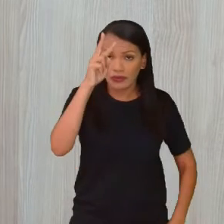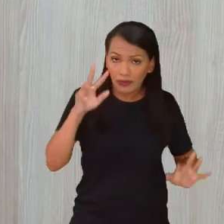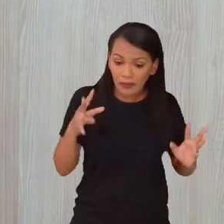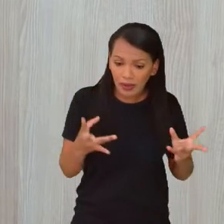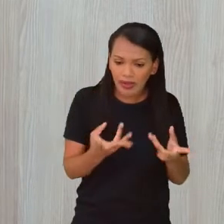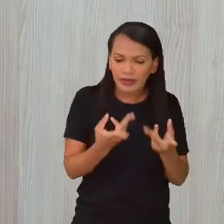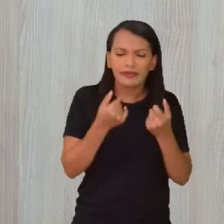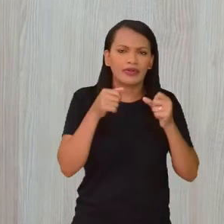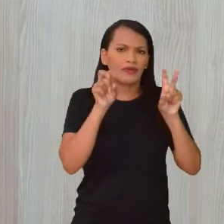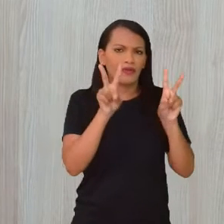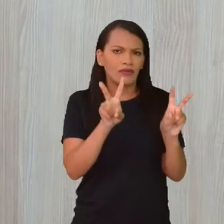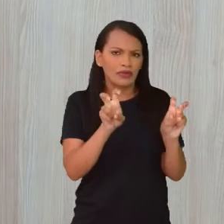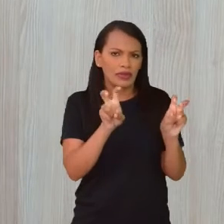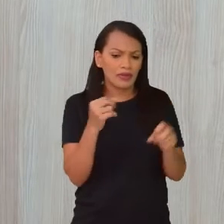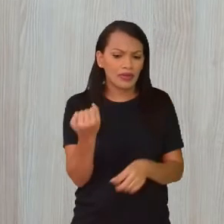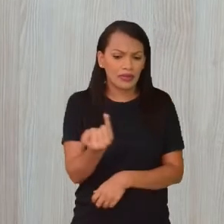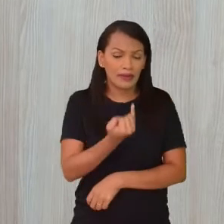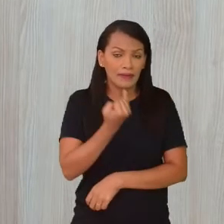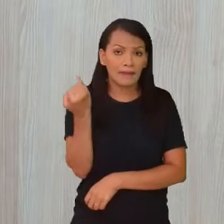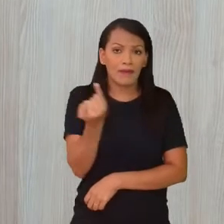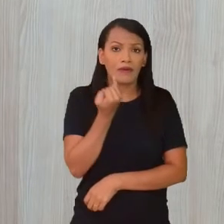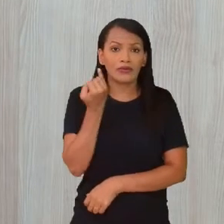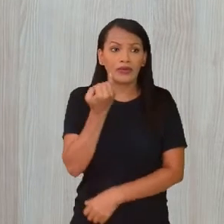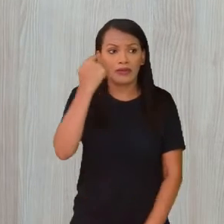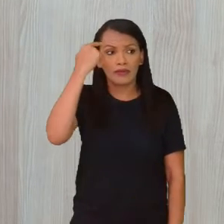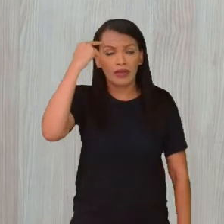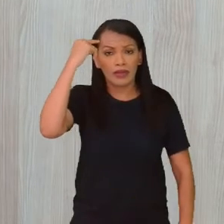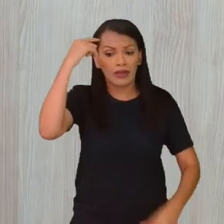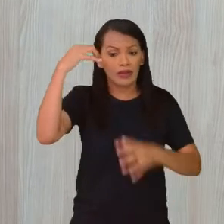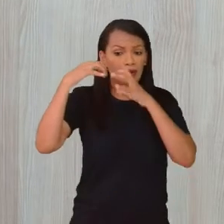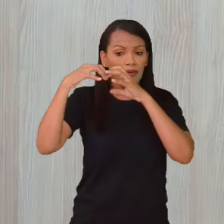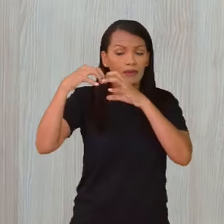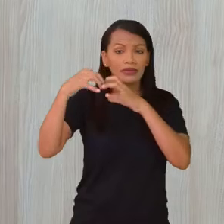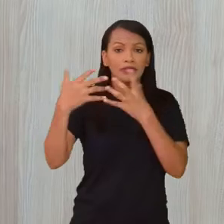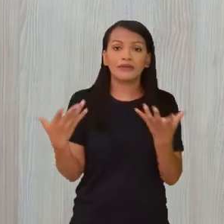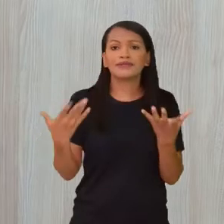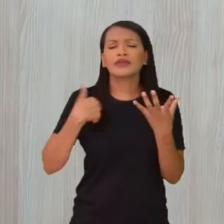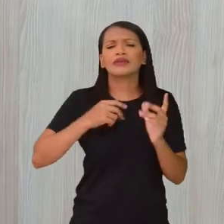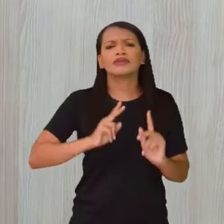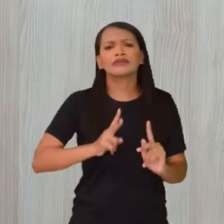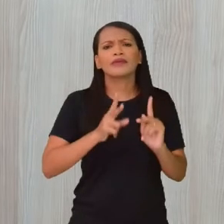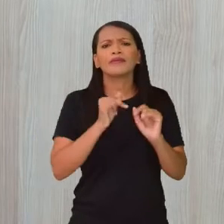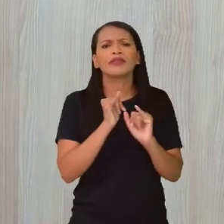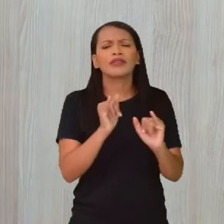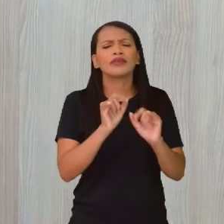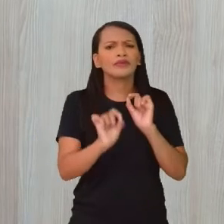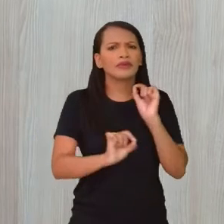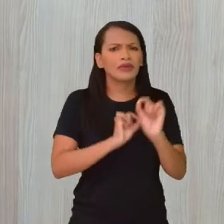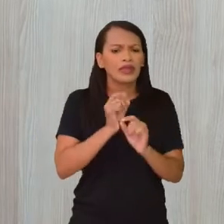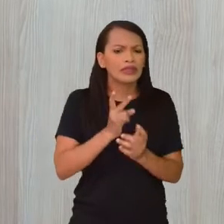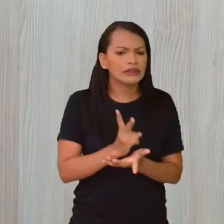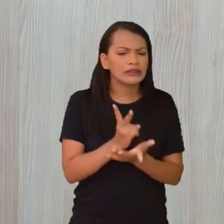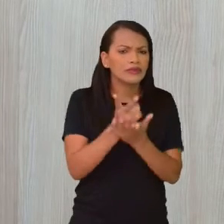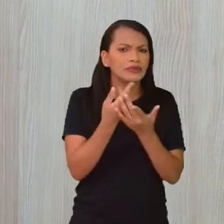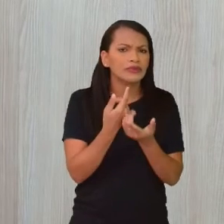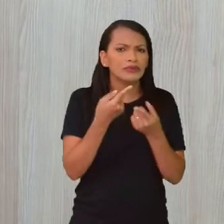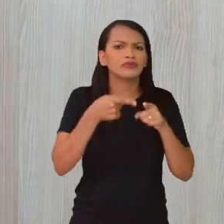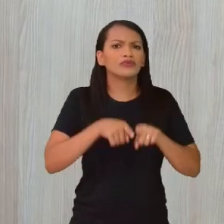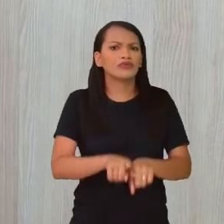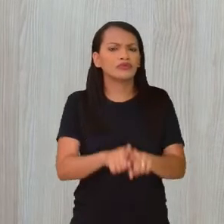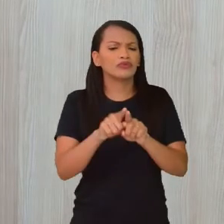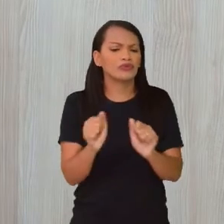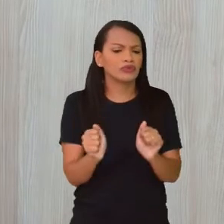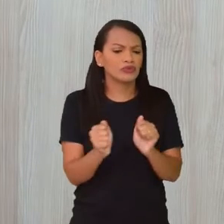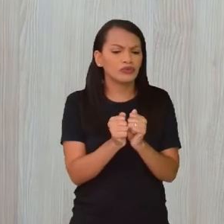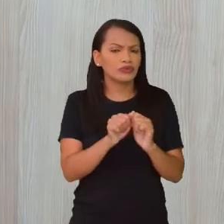um tema muito importante, né, para a gente refletir. E como a gente sempre diz, né, que a gente está sempre em conjunto, em